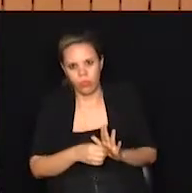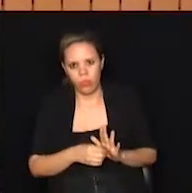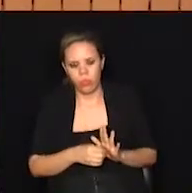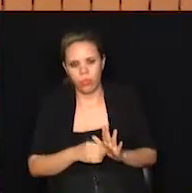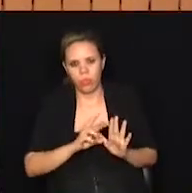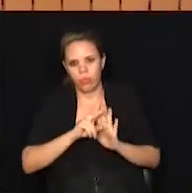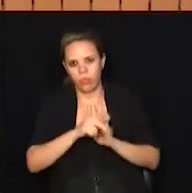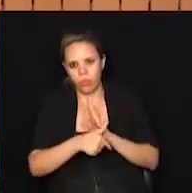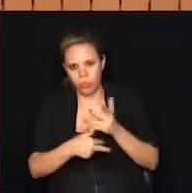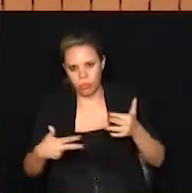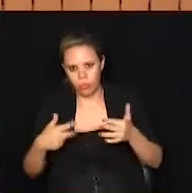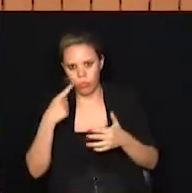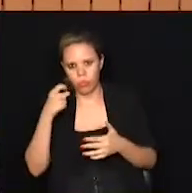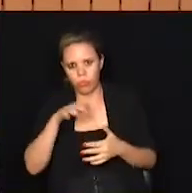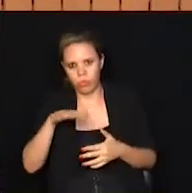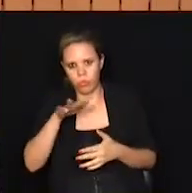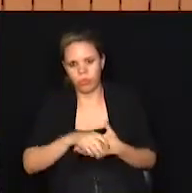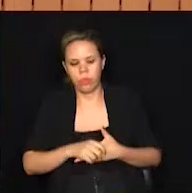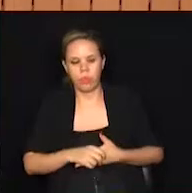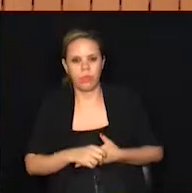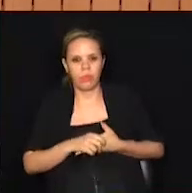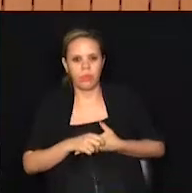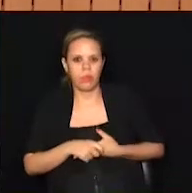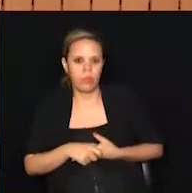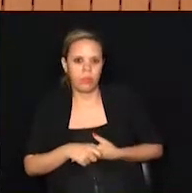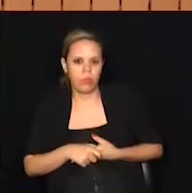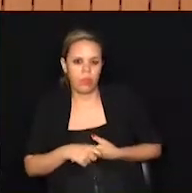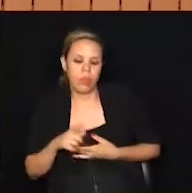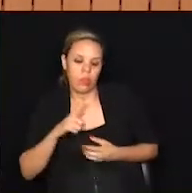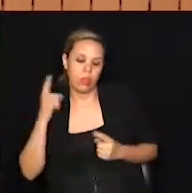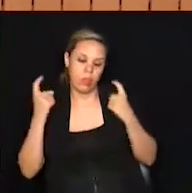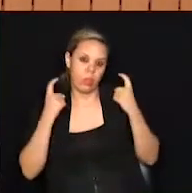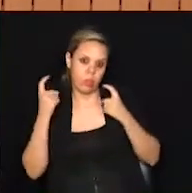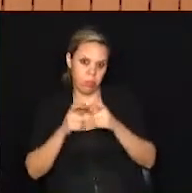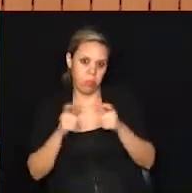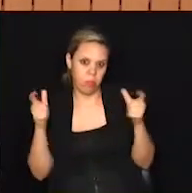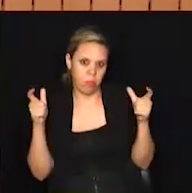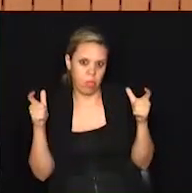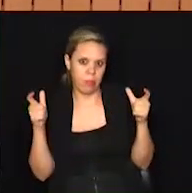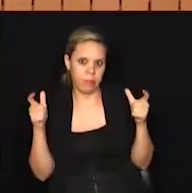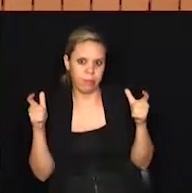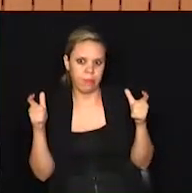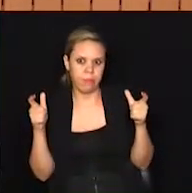Eu estou sem áudio, vocês, eu não ouvi, não sei se você como.